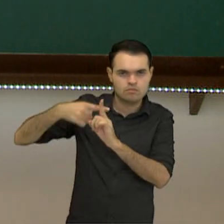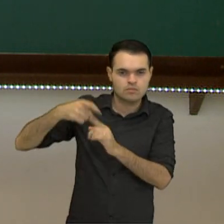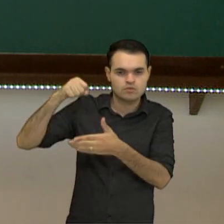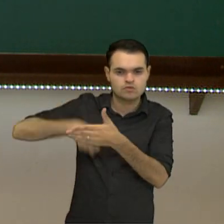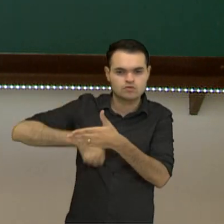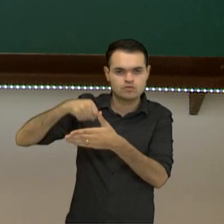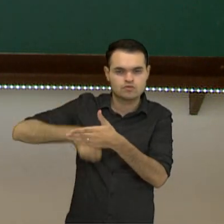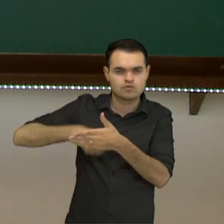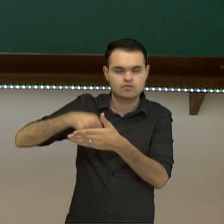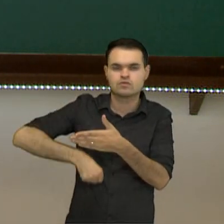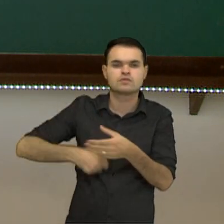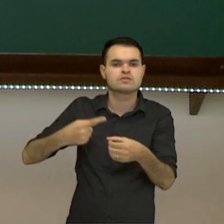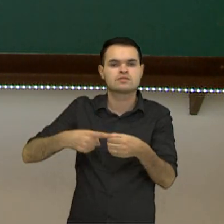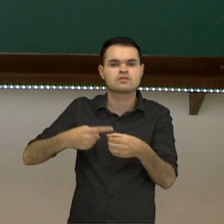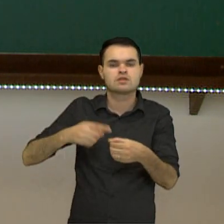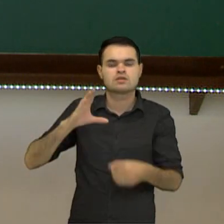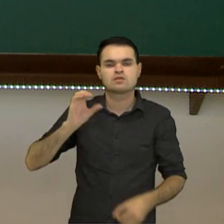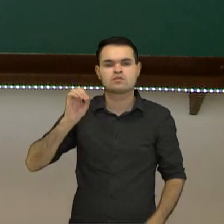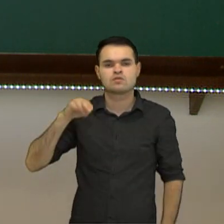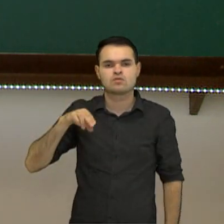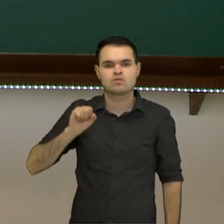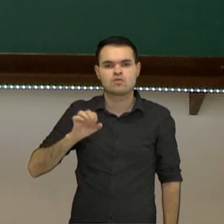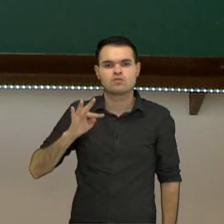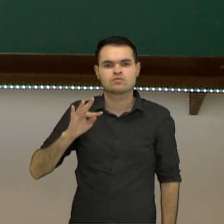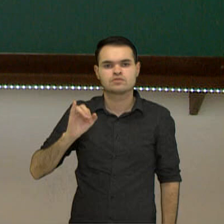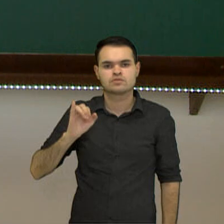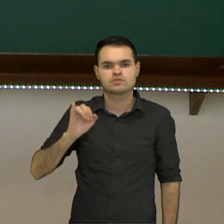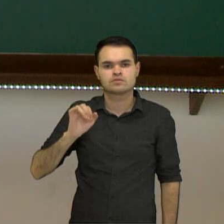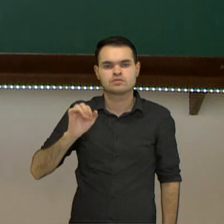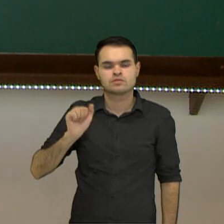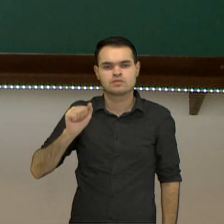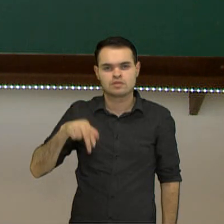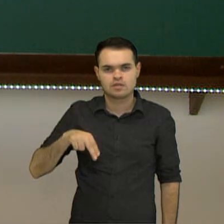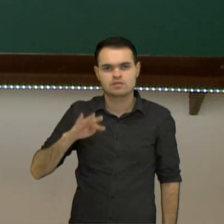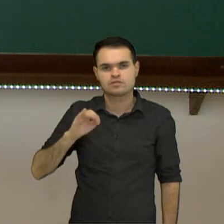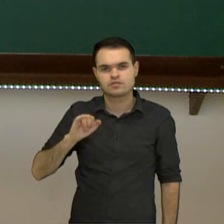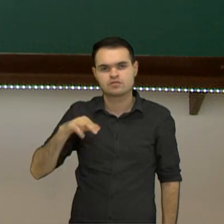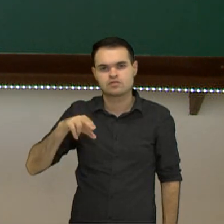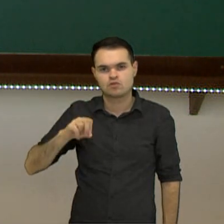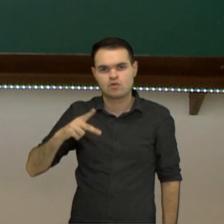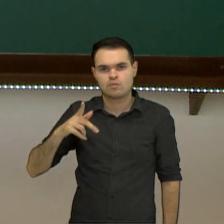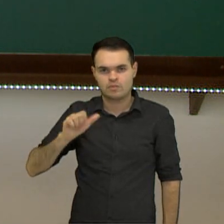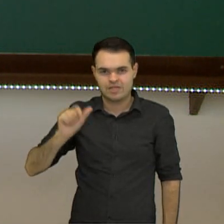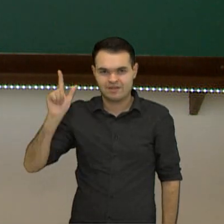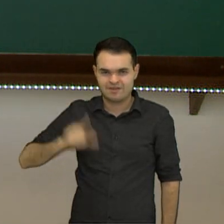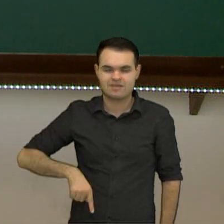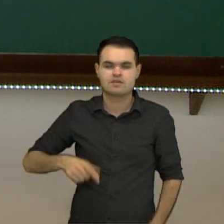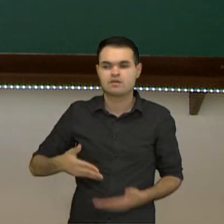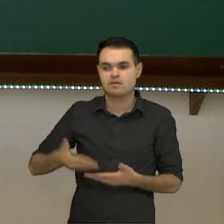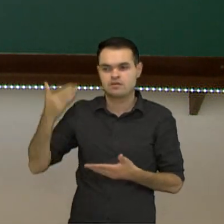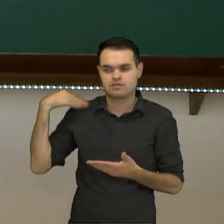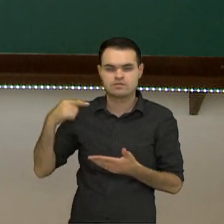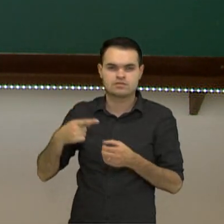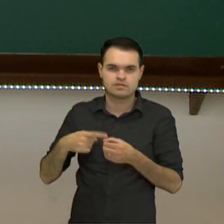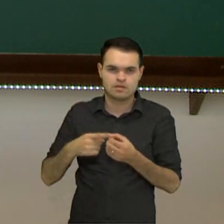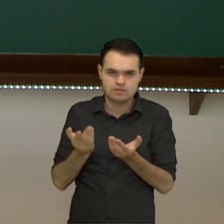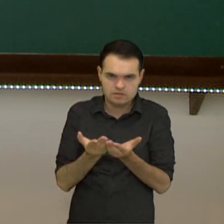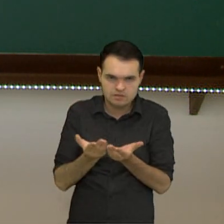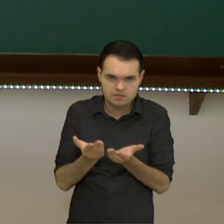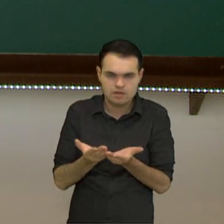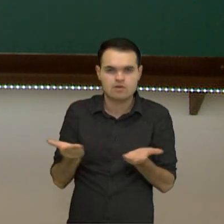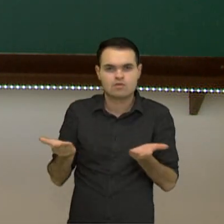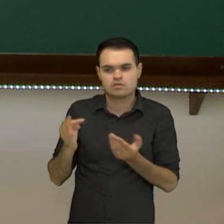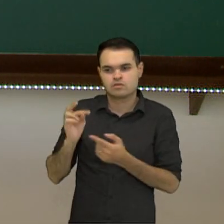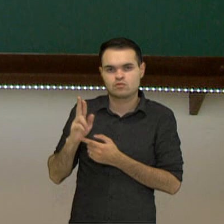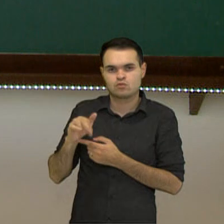de Constantinopla, hoje chamada de Istambul, capital da Turquia, que era uma cidade cristã, ela também fosse,